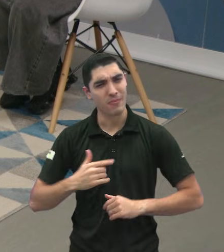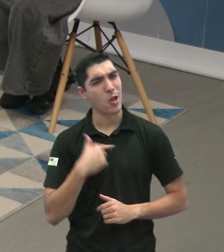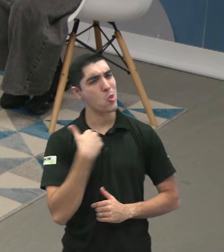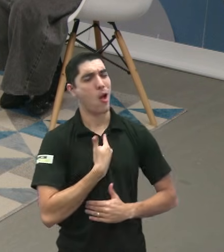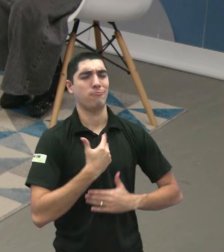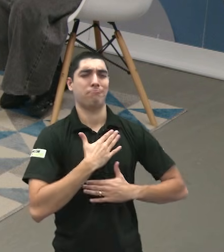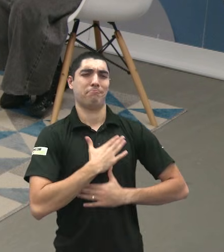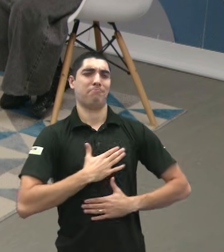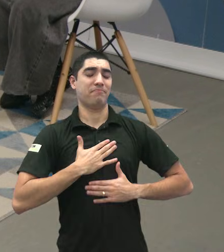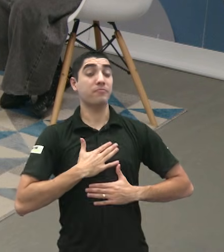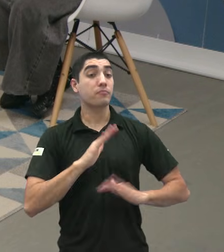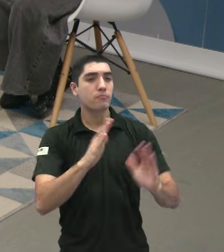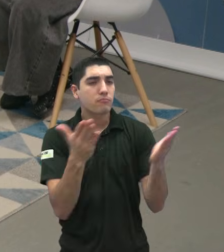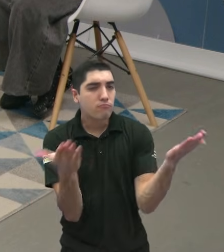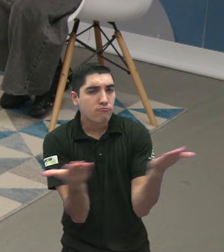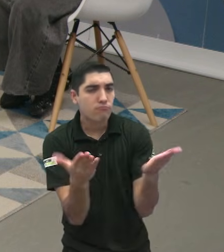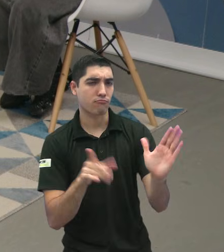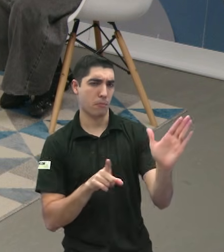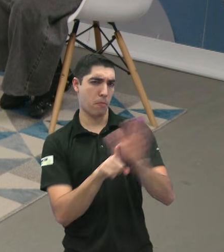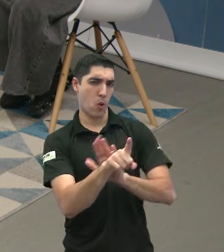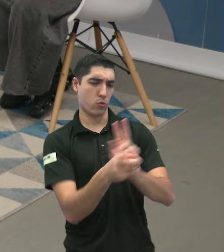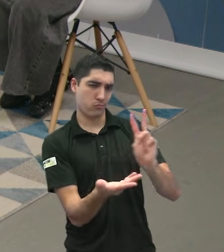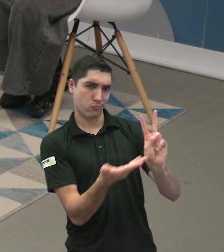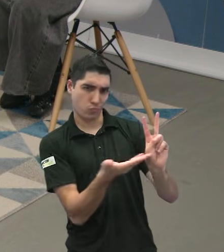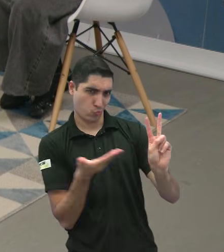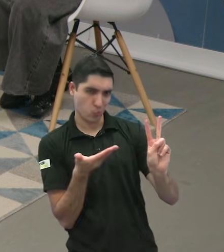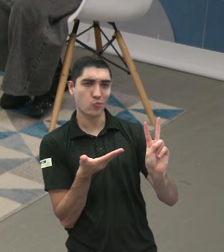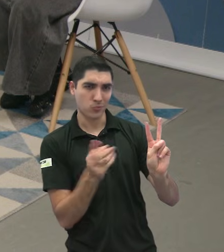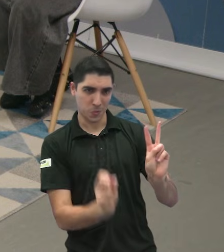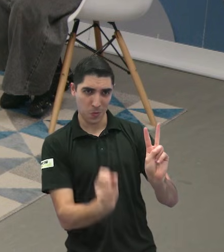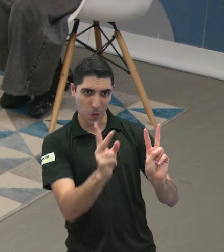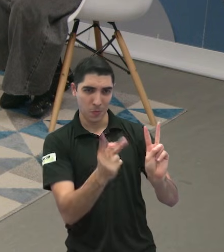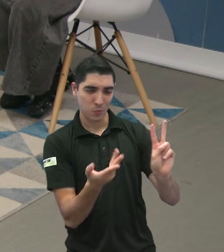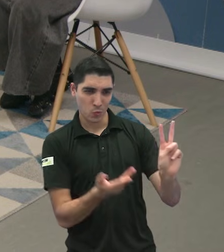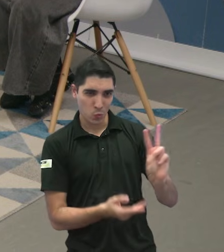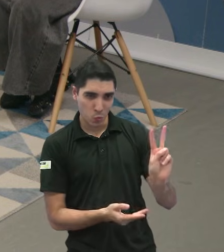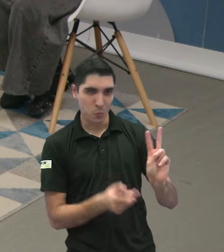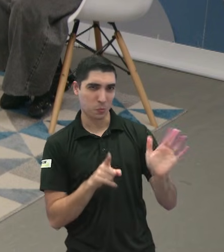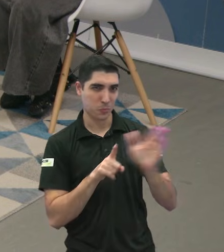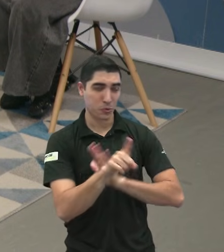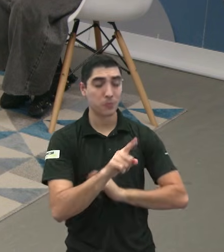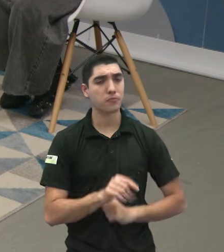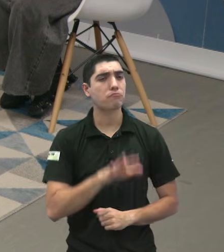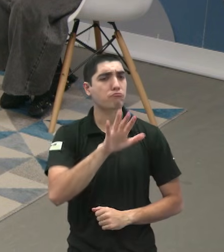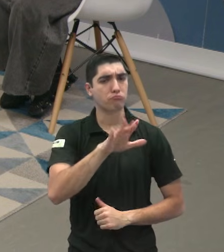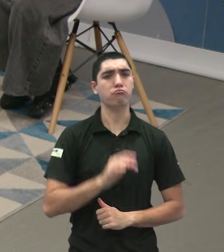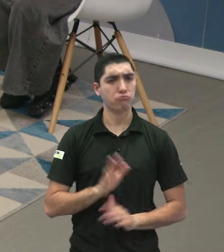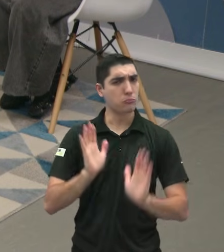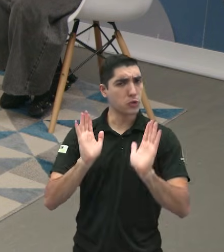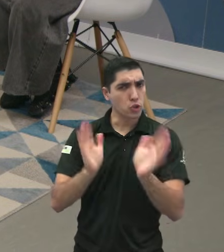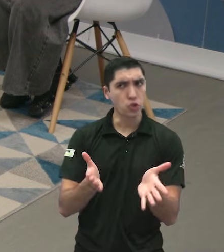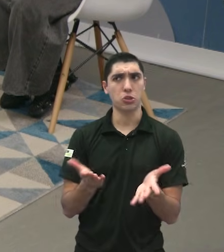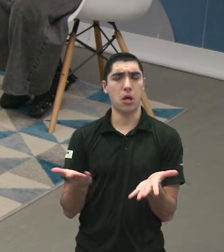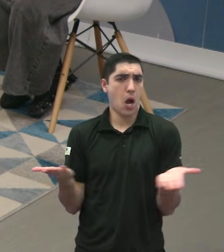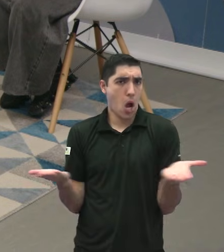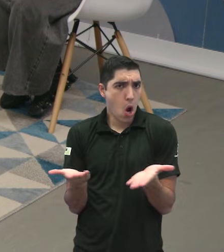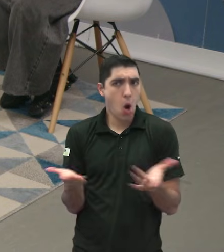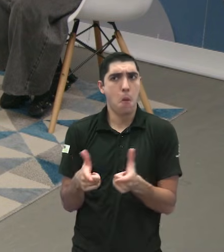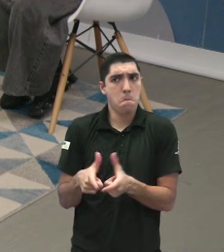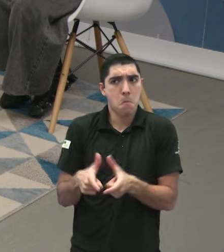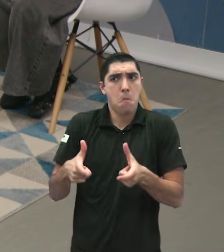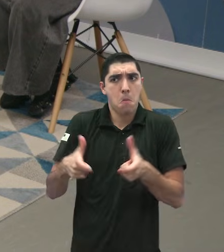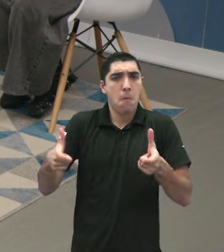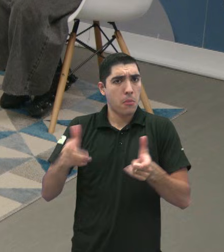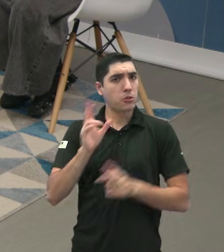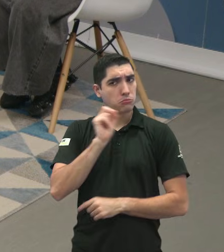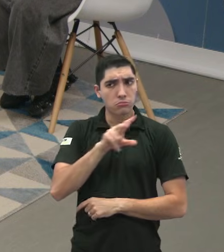nosso. Vamos começar com uma pergunta para vocês duas, gente? Mesmo com os avanços, como eu disse aqui,